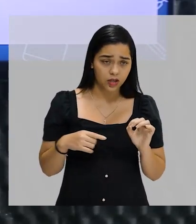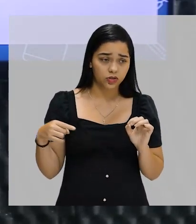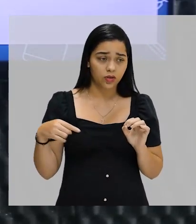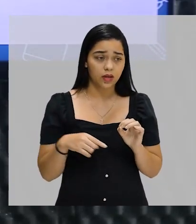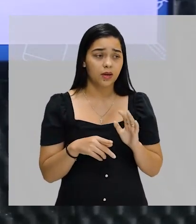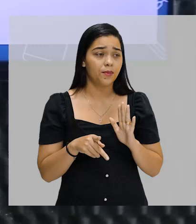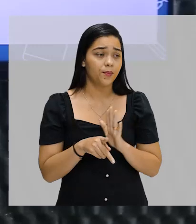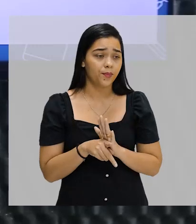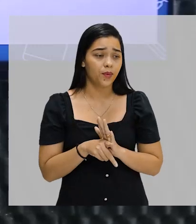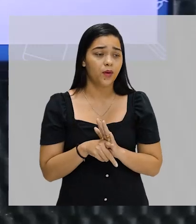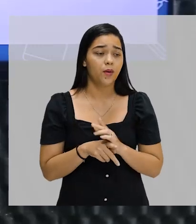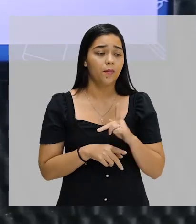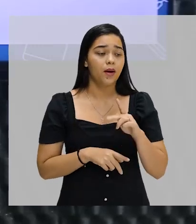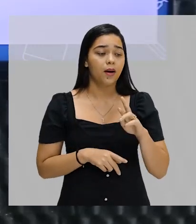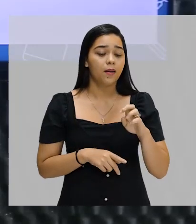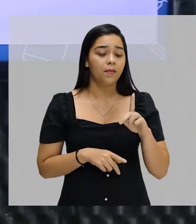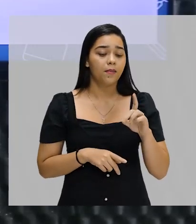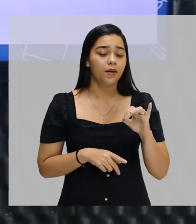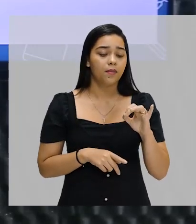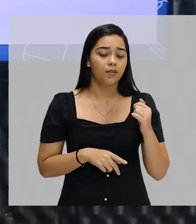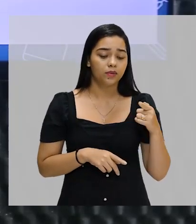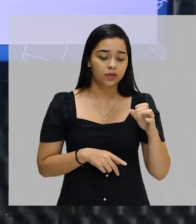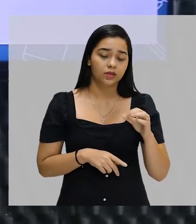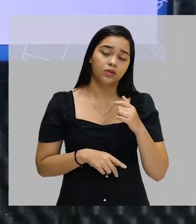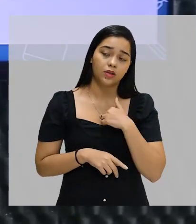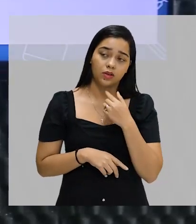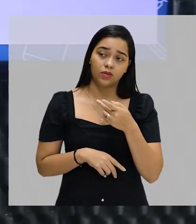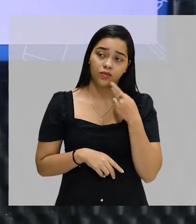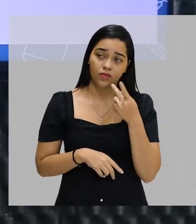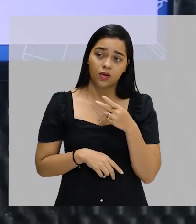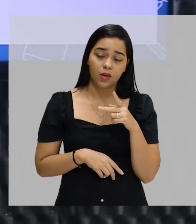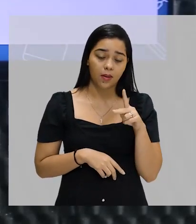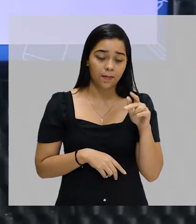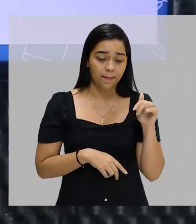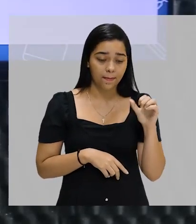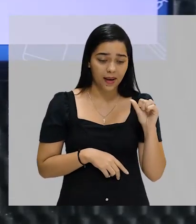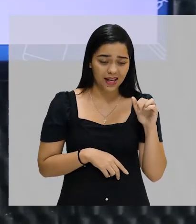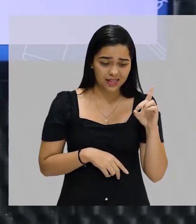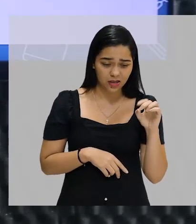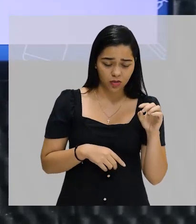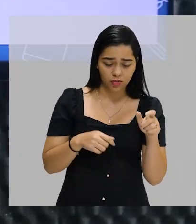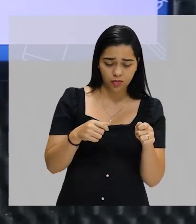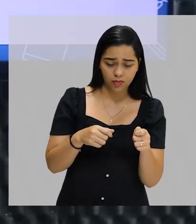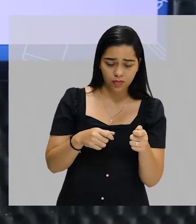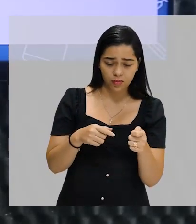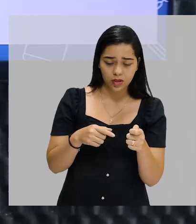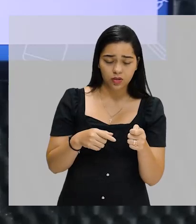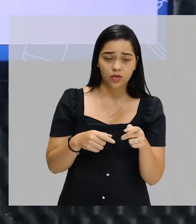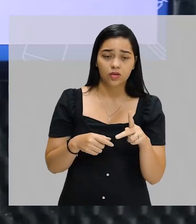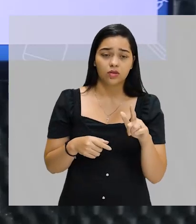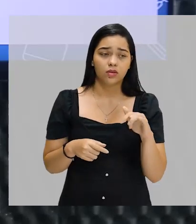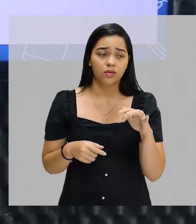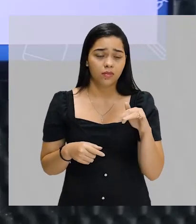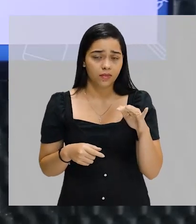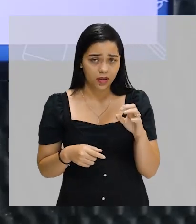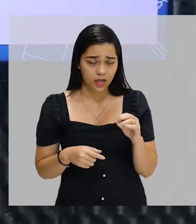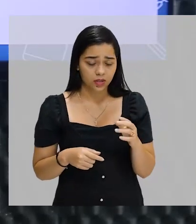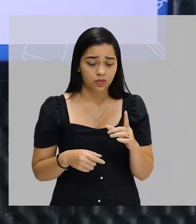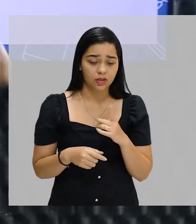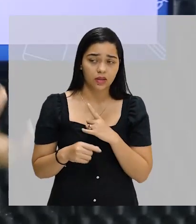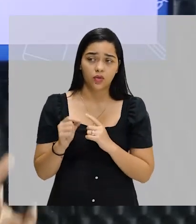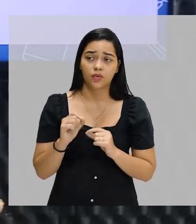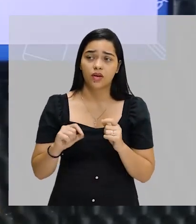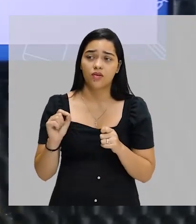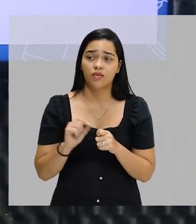é uma preposição. Eu digo passador de plástico. Então, a preposição serve